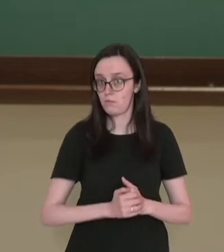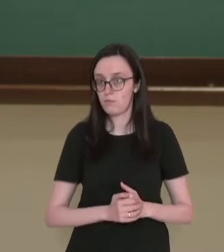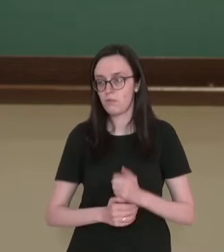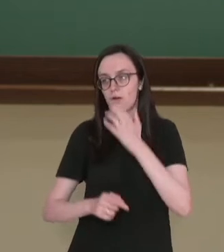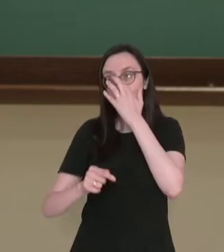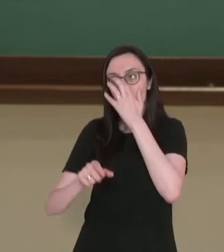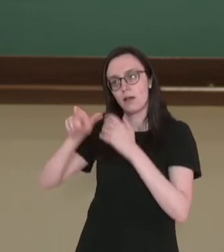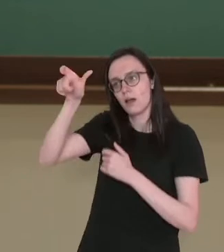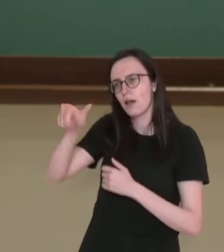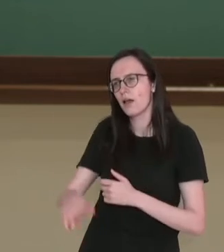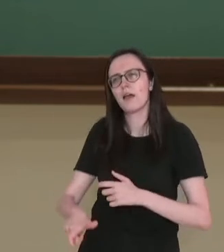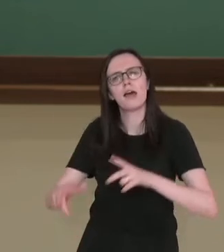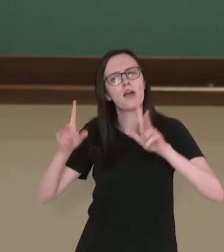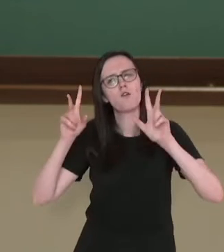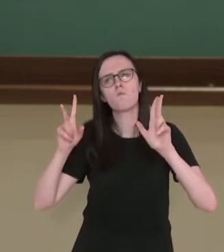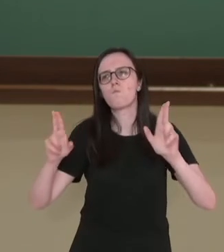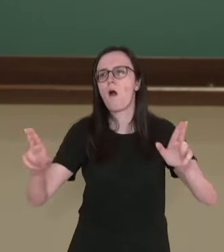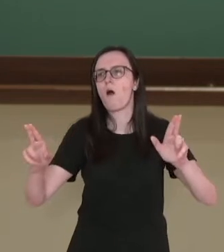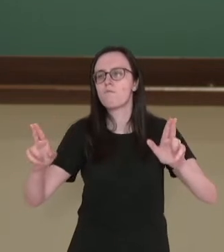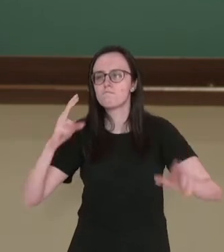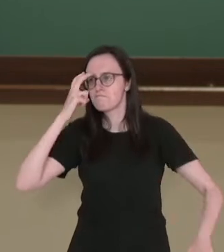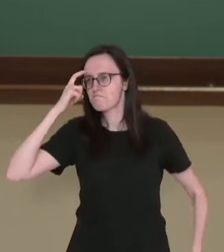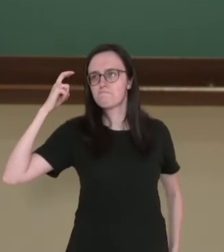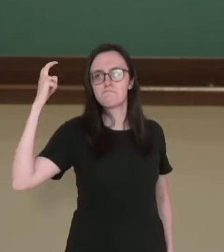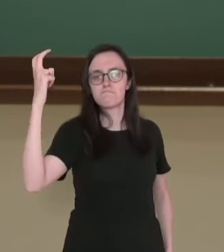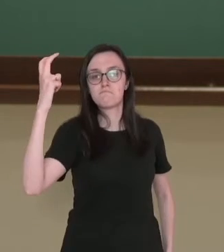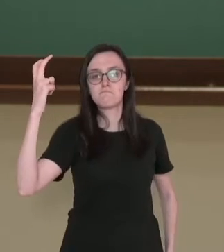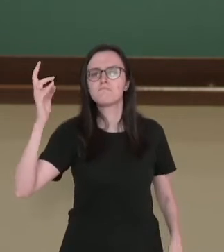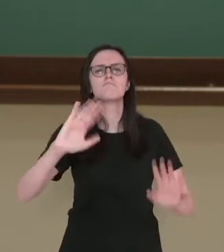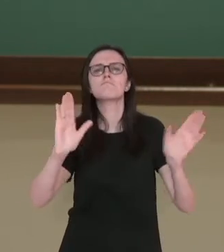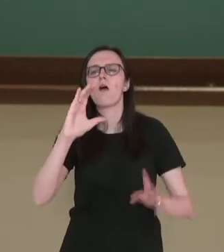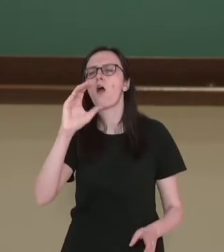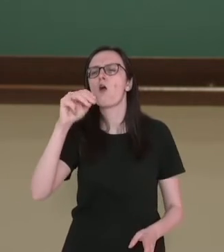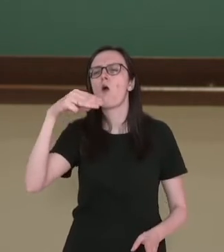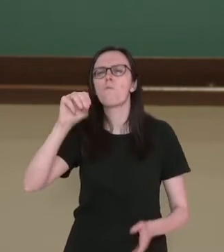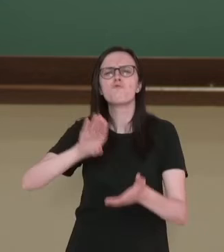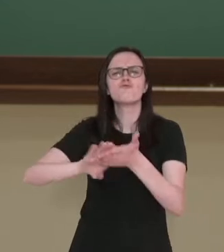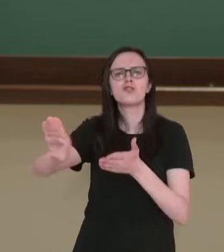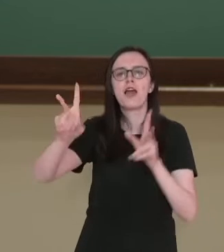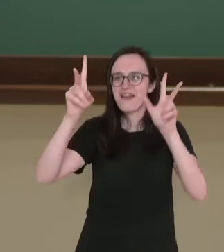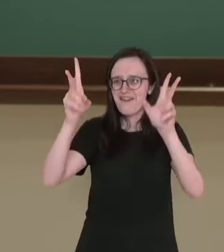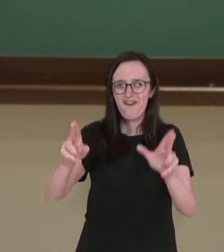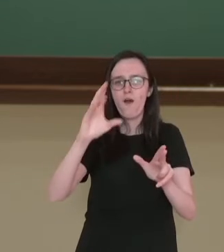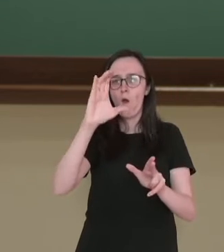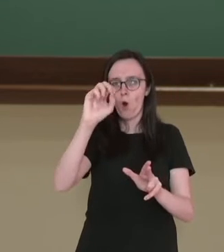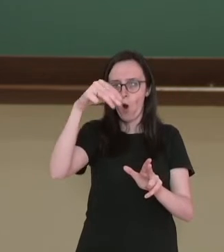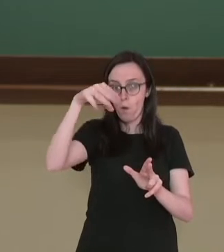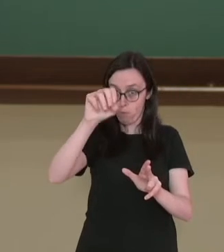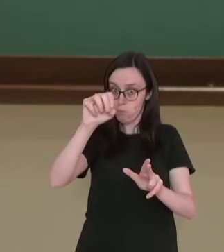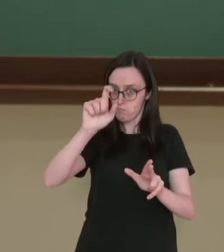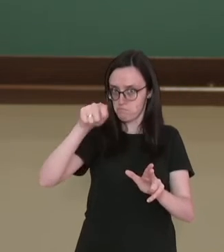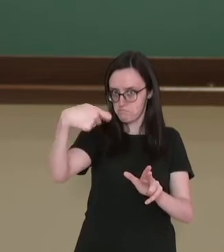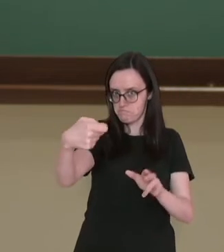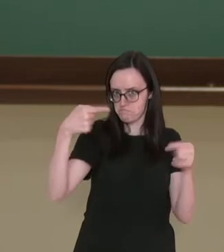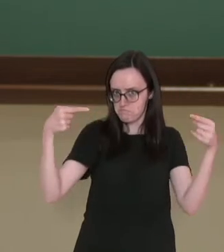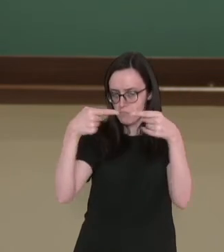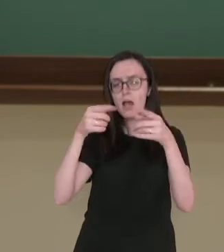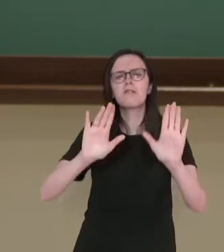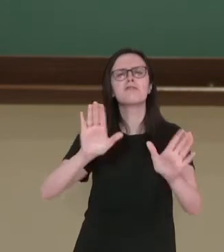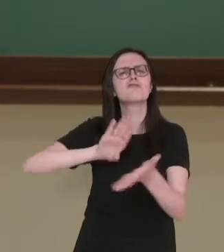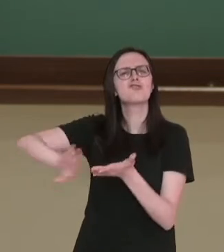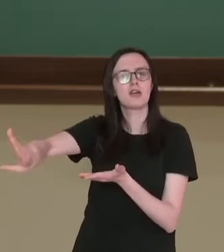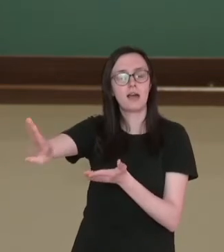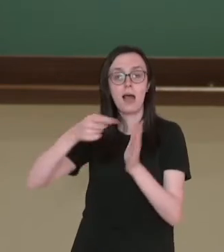é como um gênio. Eu tiro a palavrinha como e digo, ele é um gênio. Então, isso é uma metáfora, uma figura de